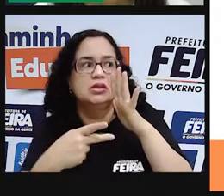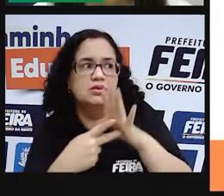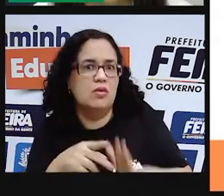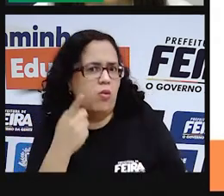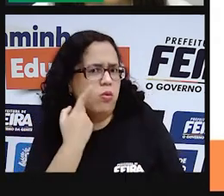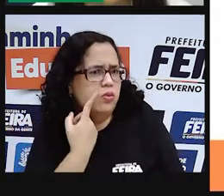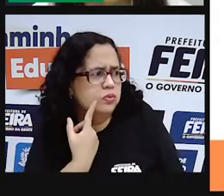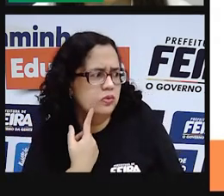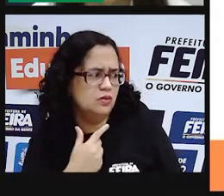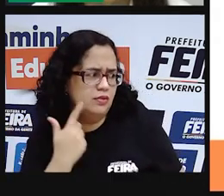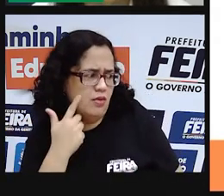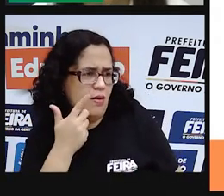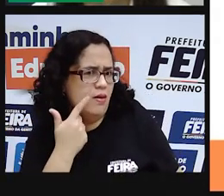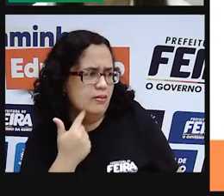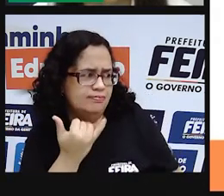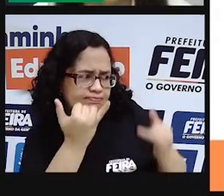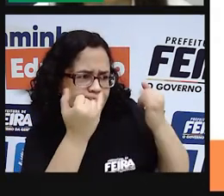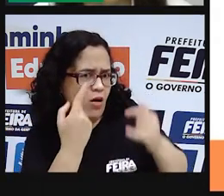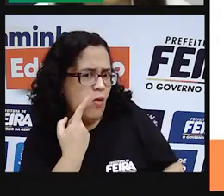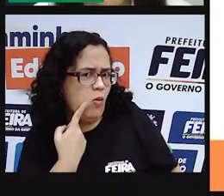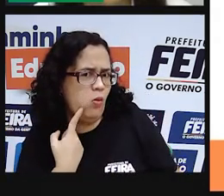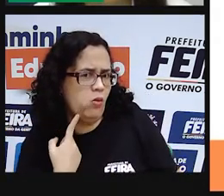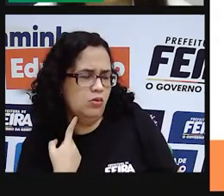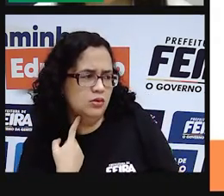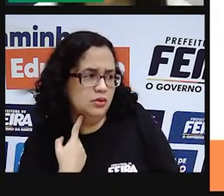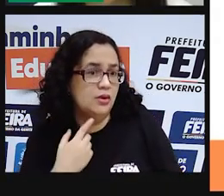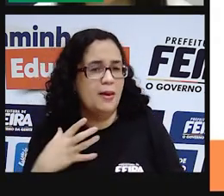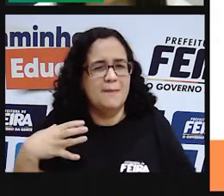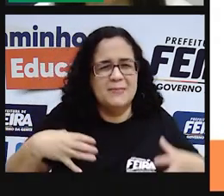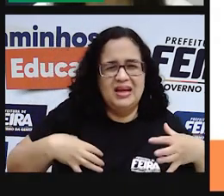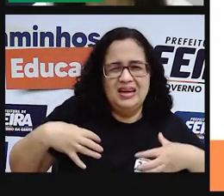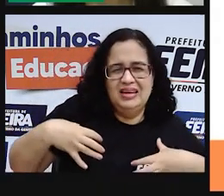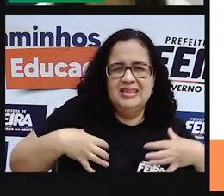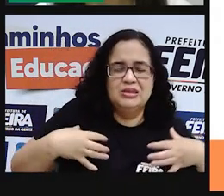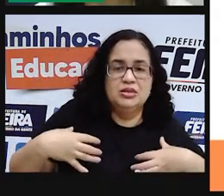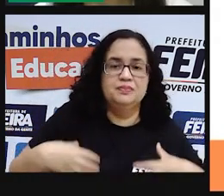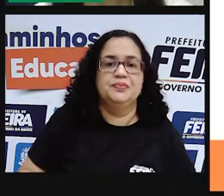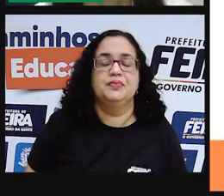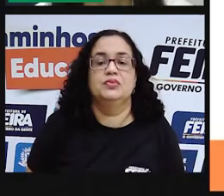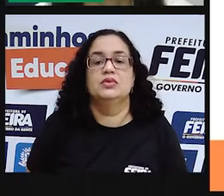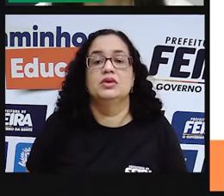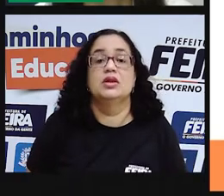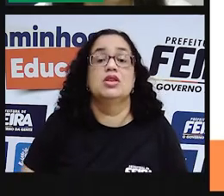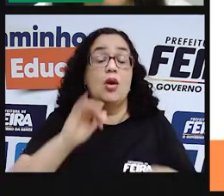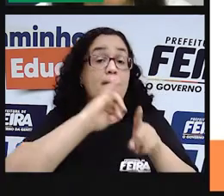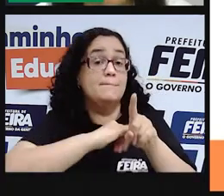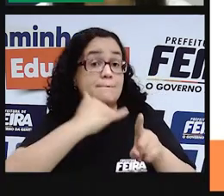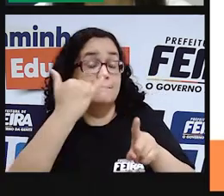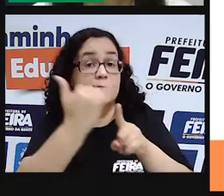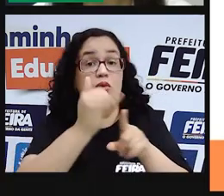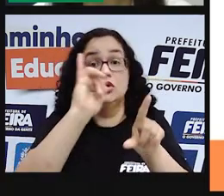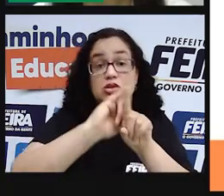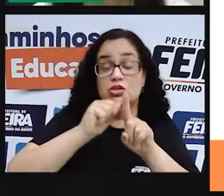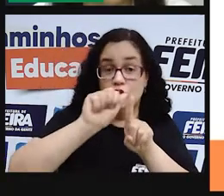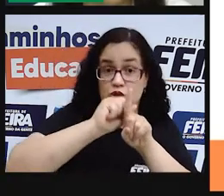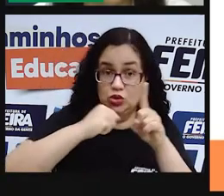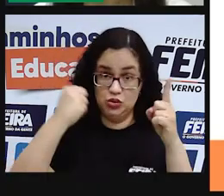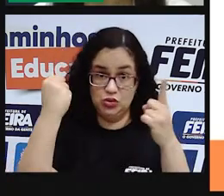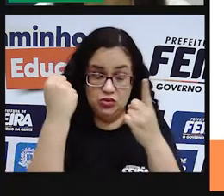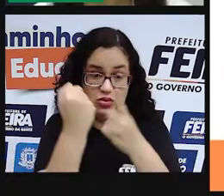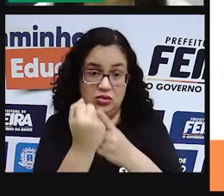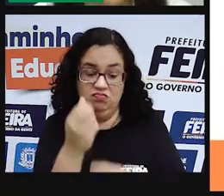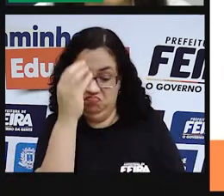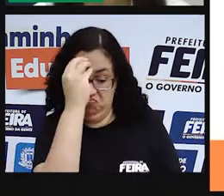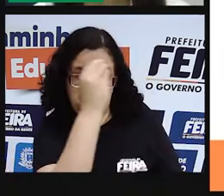assediar, induzir e ou abusar. E também o bullying social,